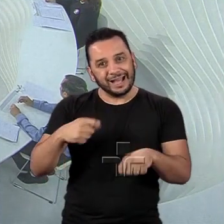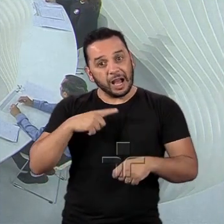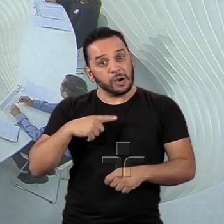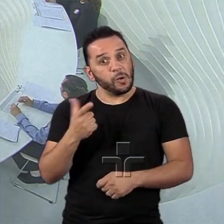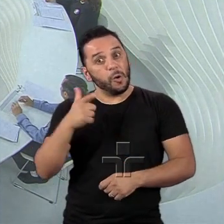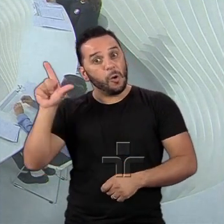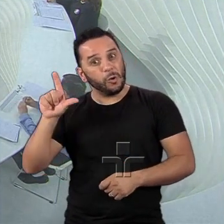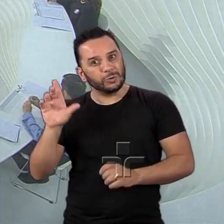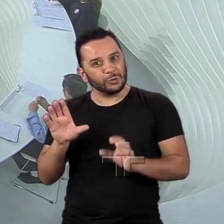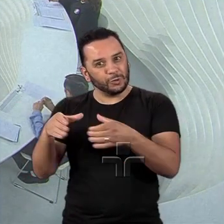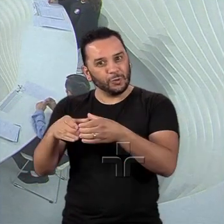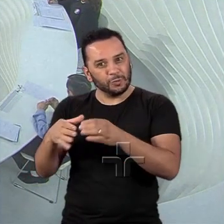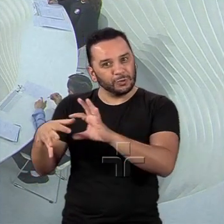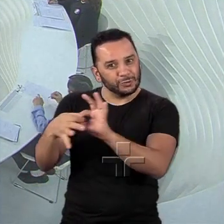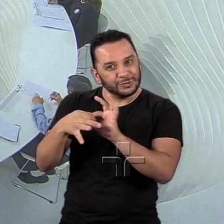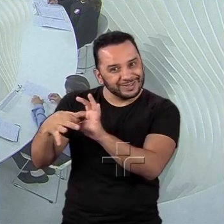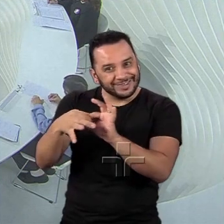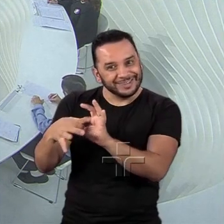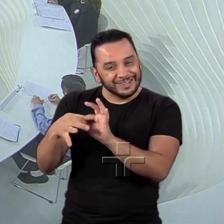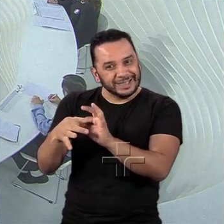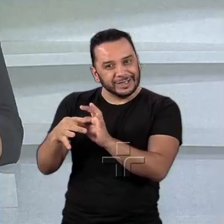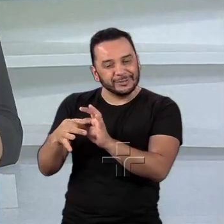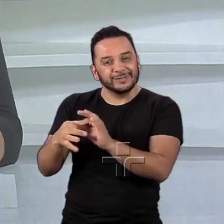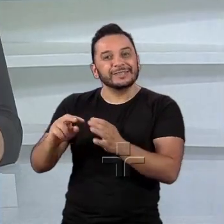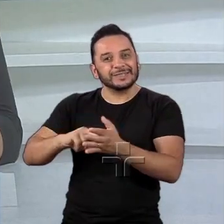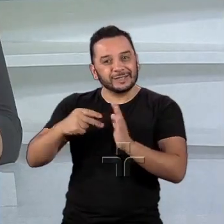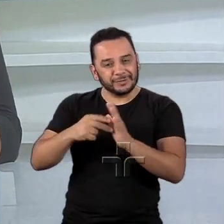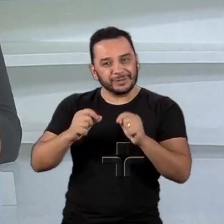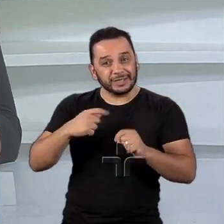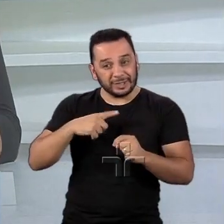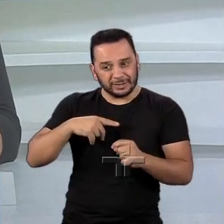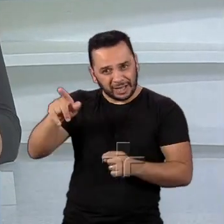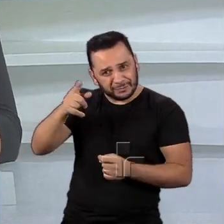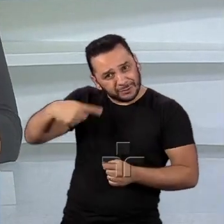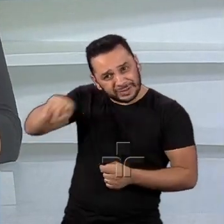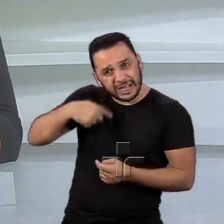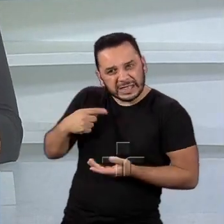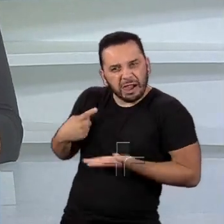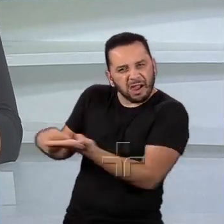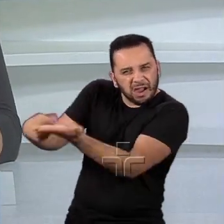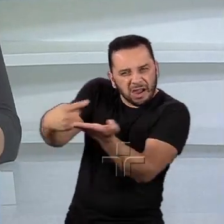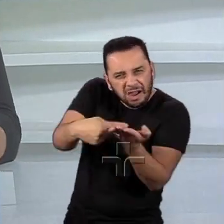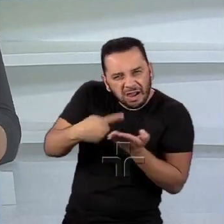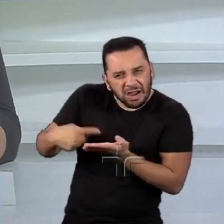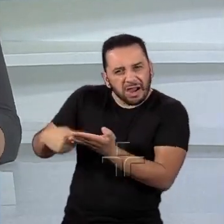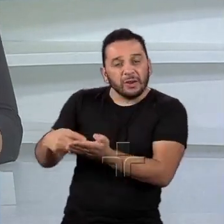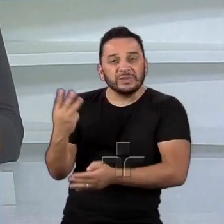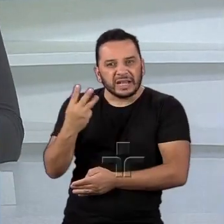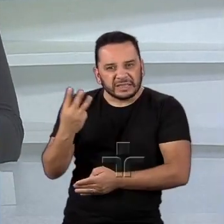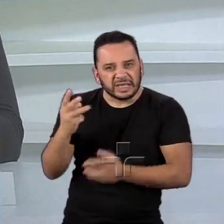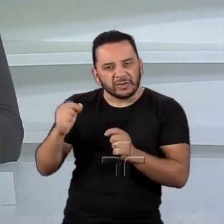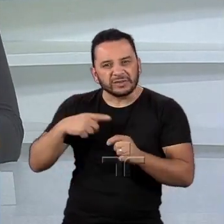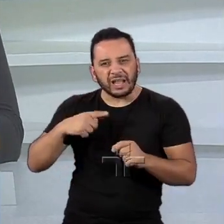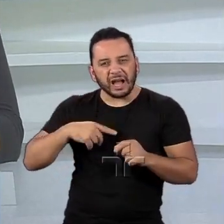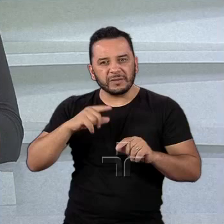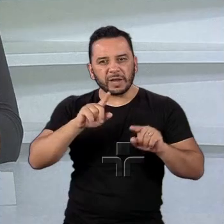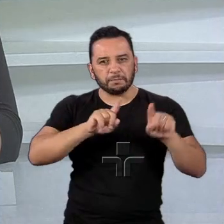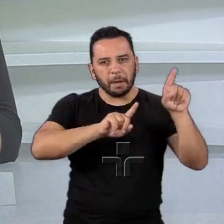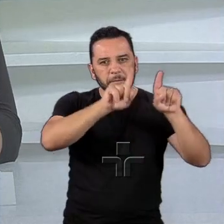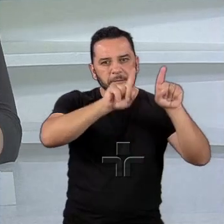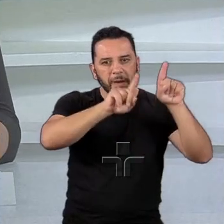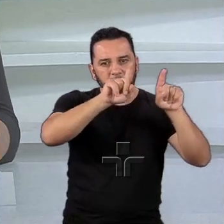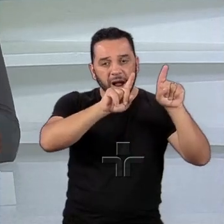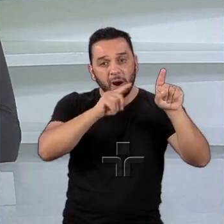via. Ou seja, a sensação que fica é que um terceiro candidato que poderia ter avançado mais até essa etapa da